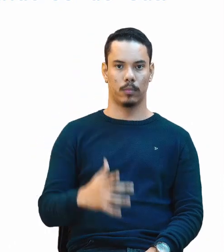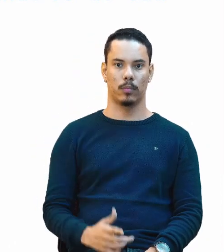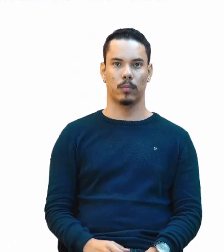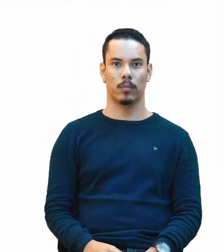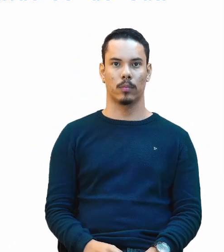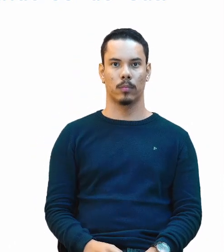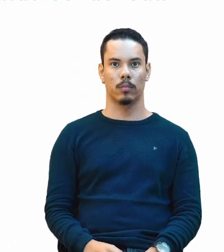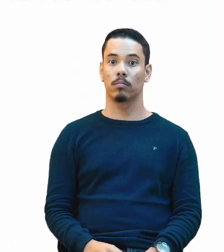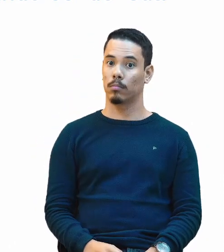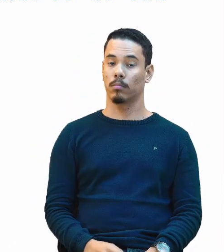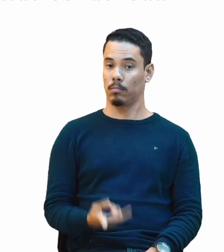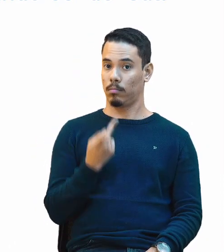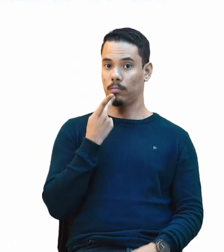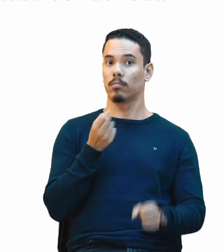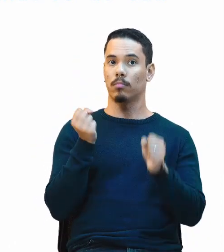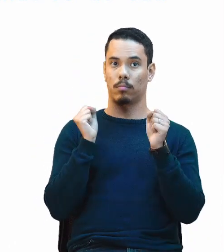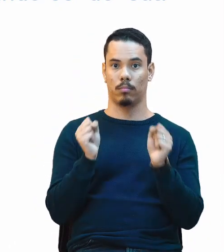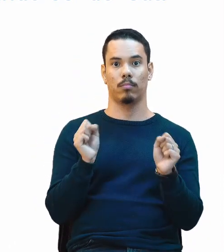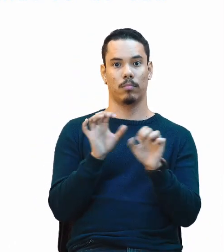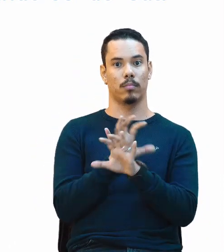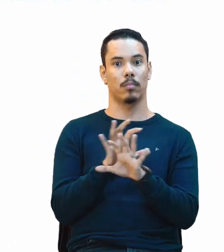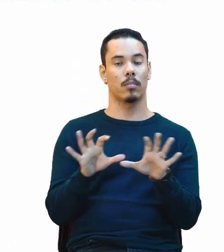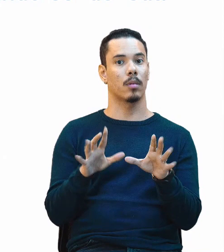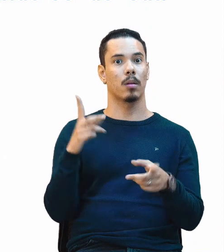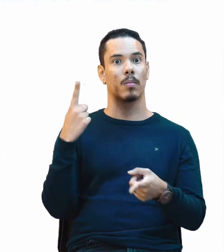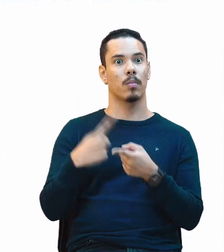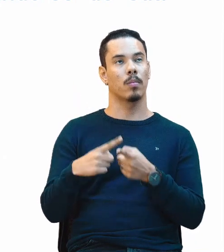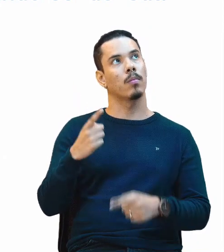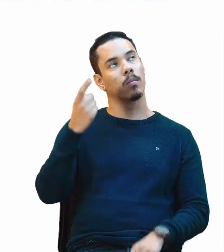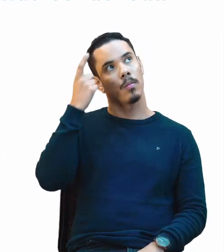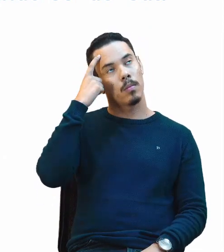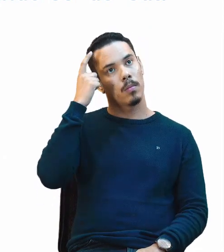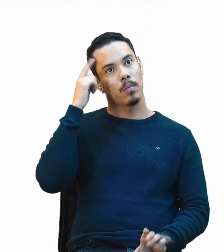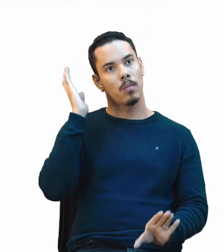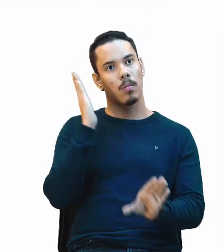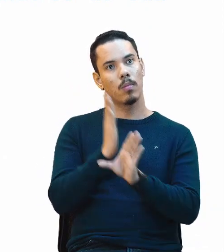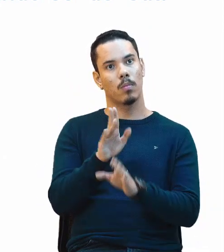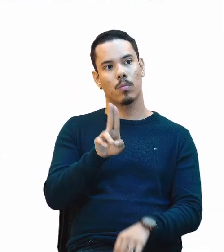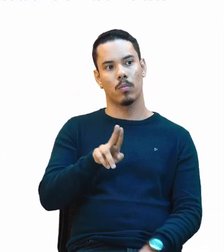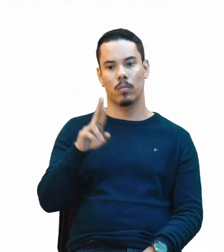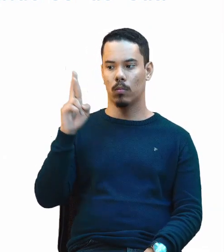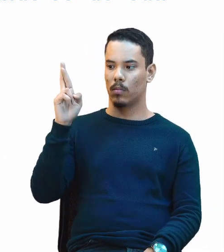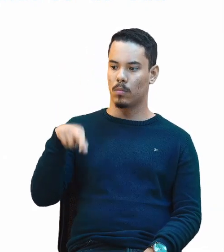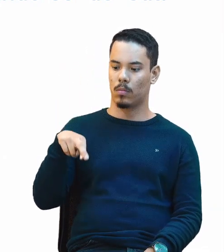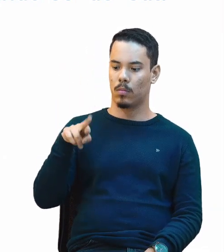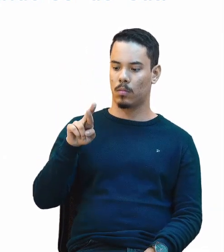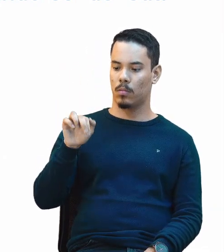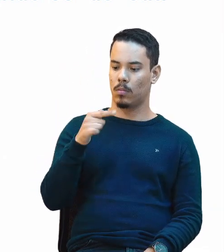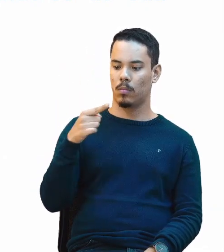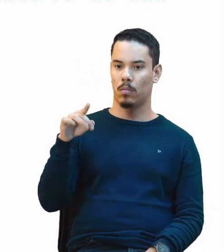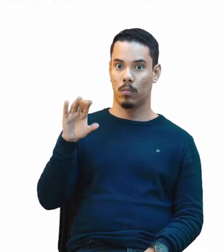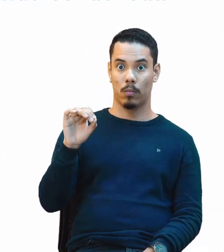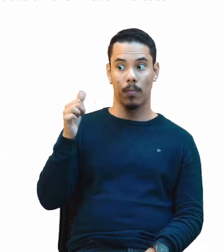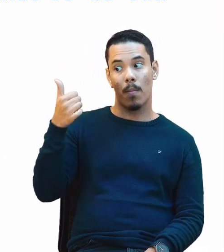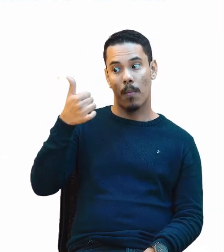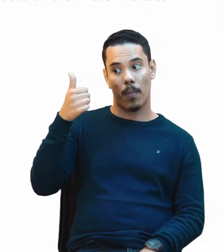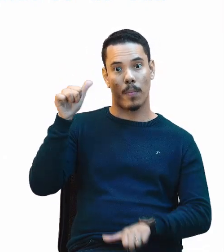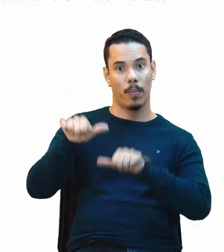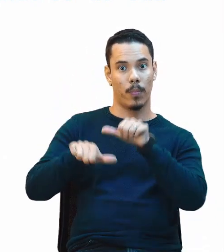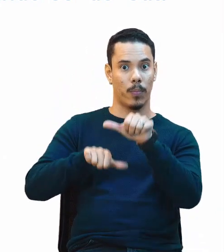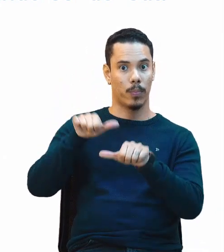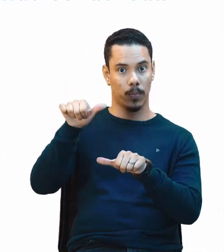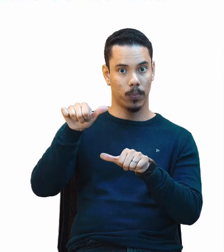Já o racionalismo aí, ó, porque eles pensavam através da razão. Essa é a primeira mudança, tá?